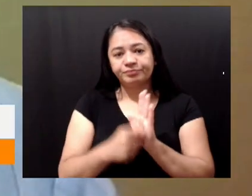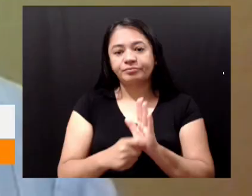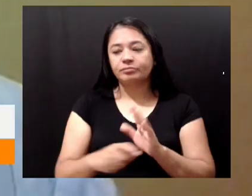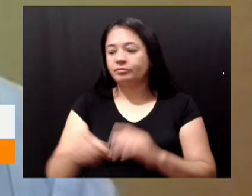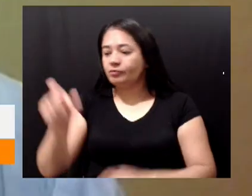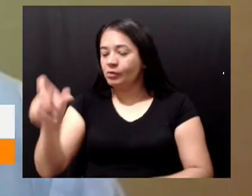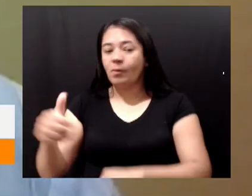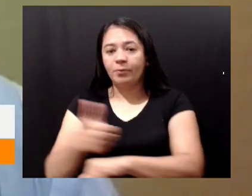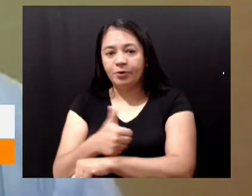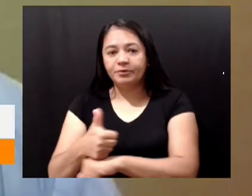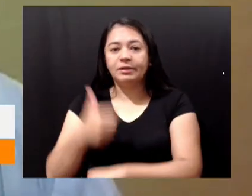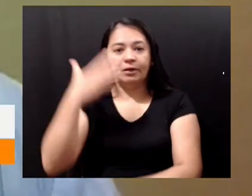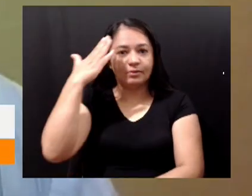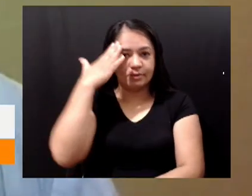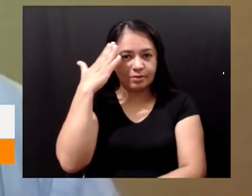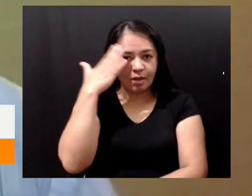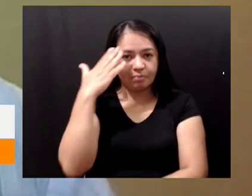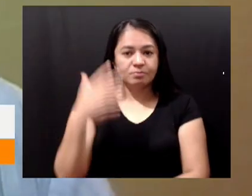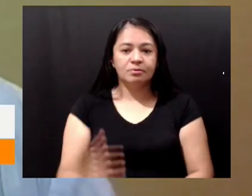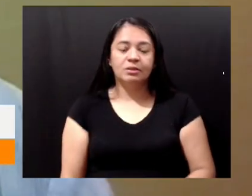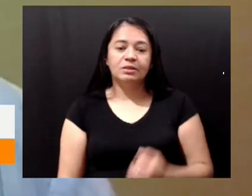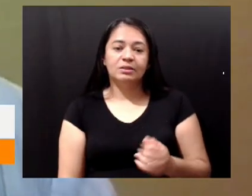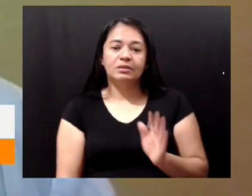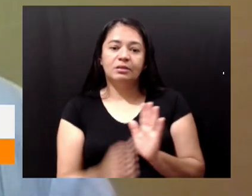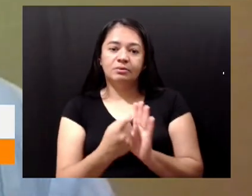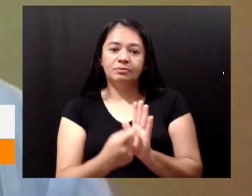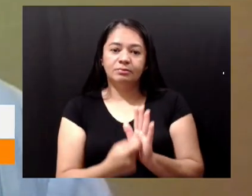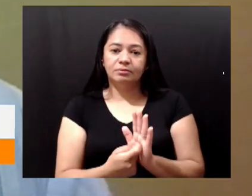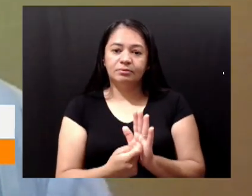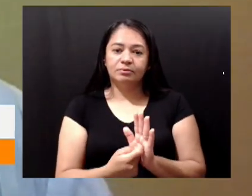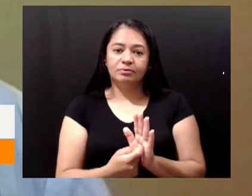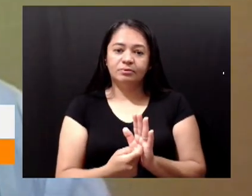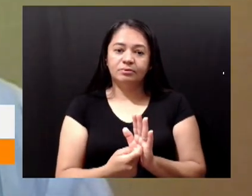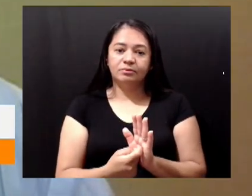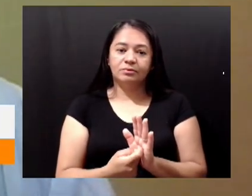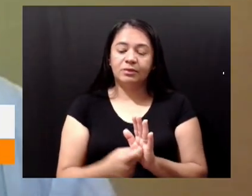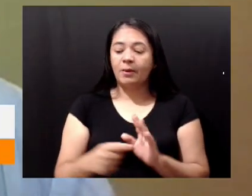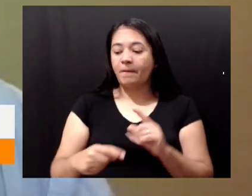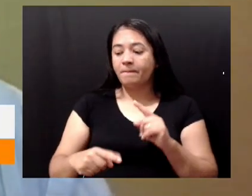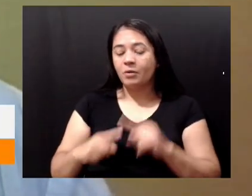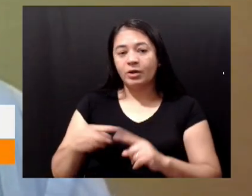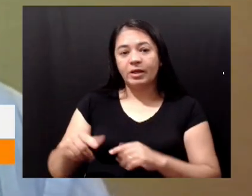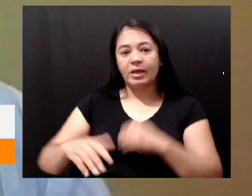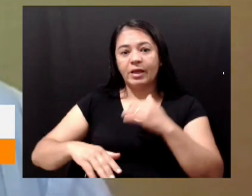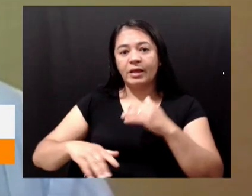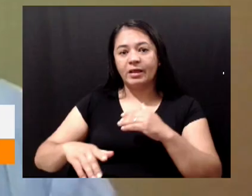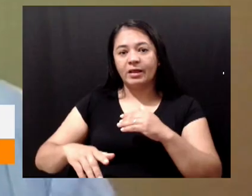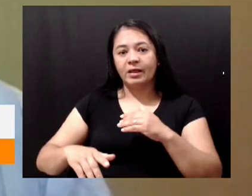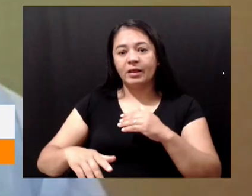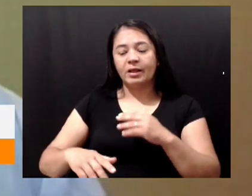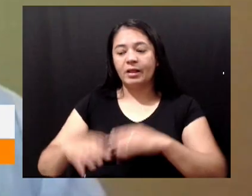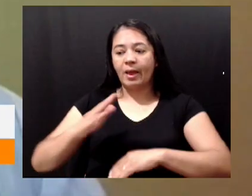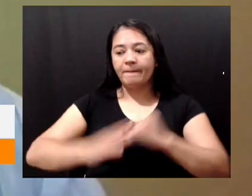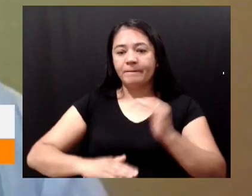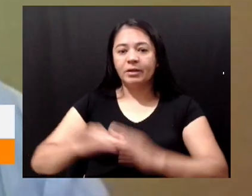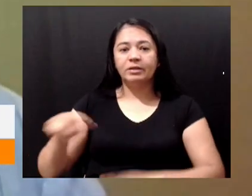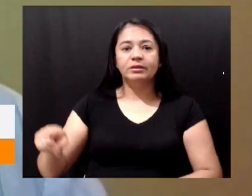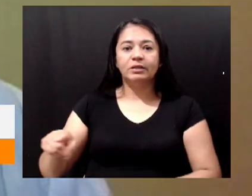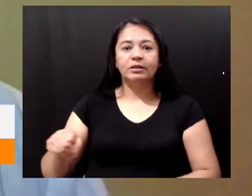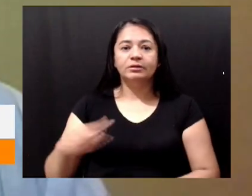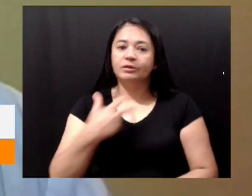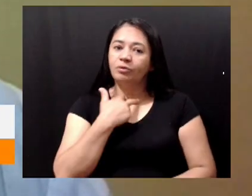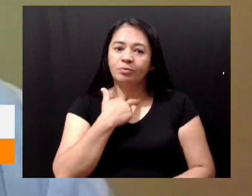se ele indicar e prescrever um medicamento que ele não está habilitado a fazer, ele deve ser denunciado, tá? Só gostaria de